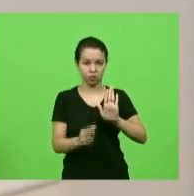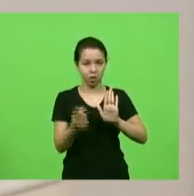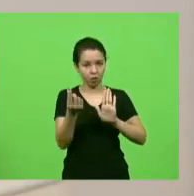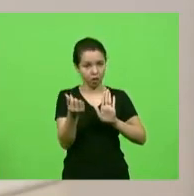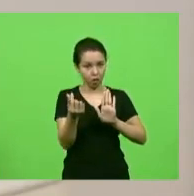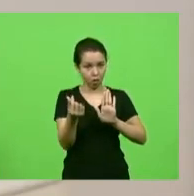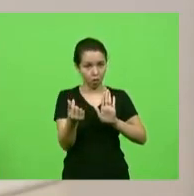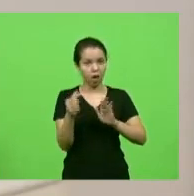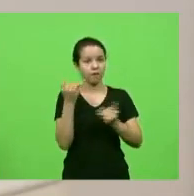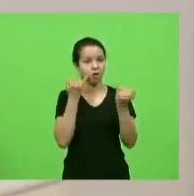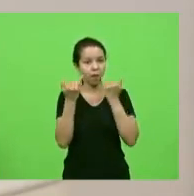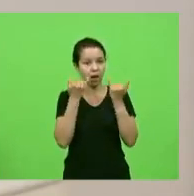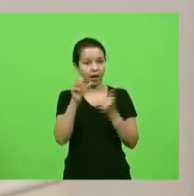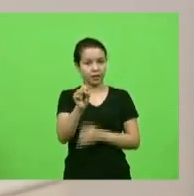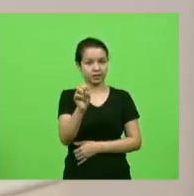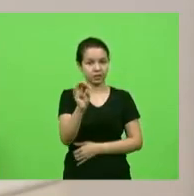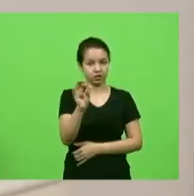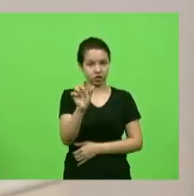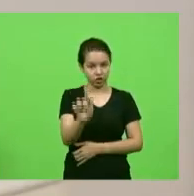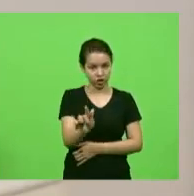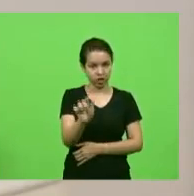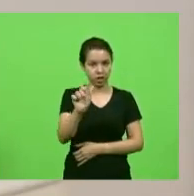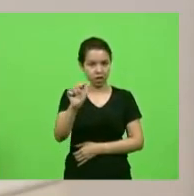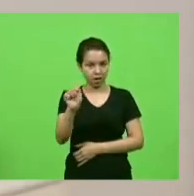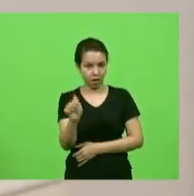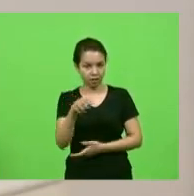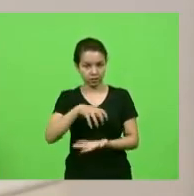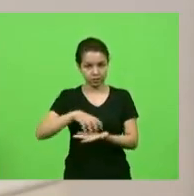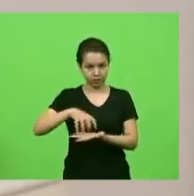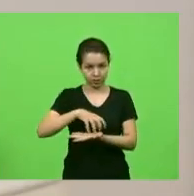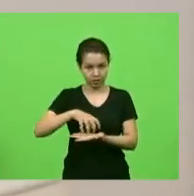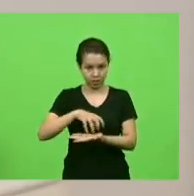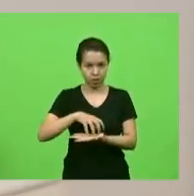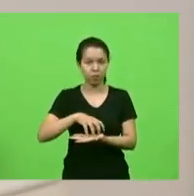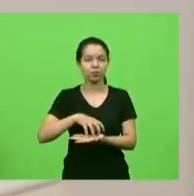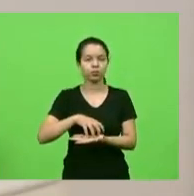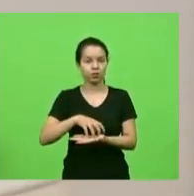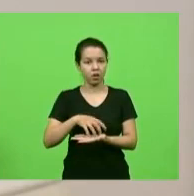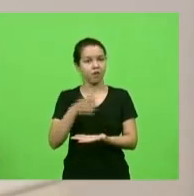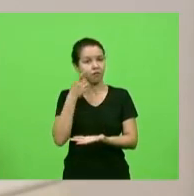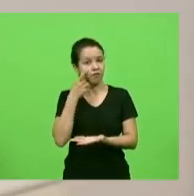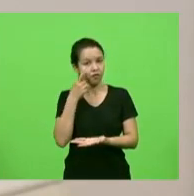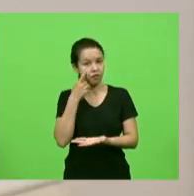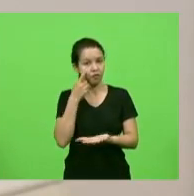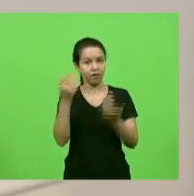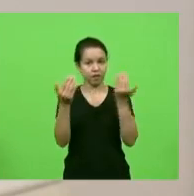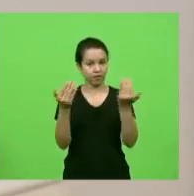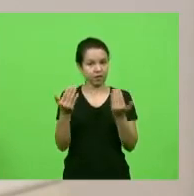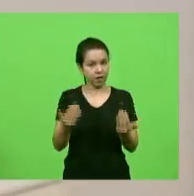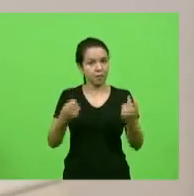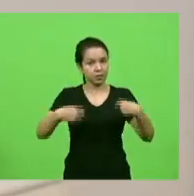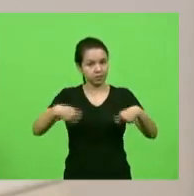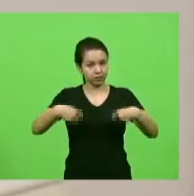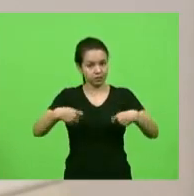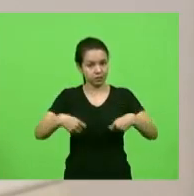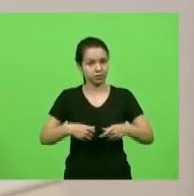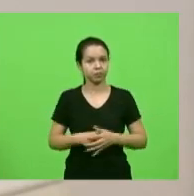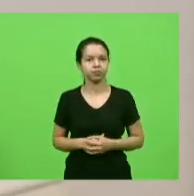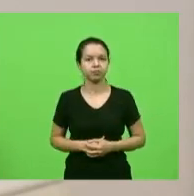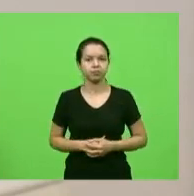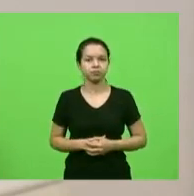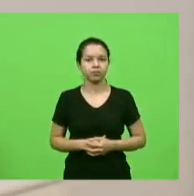está centralizando as solicitações de orçamento. Vá a favor verificar, fecha aspas. Os autos